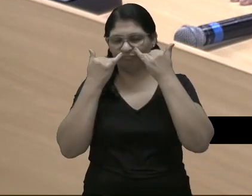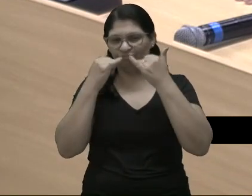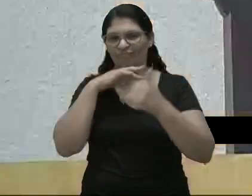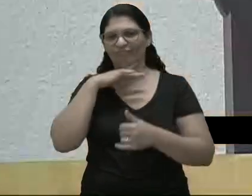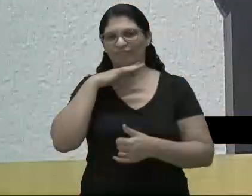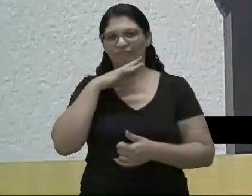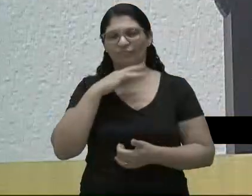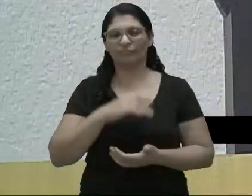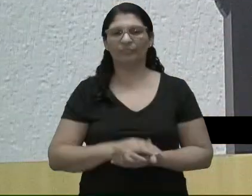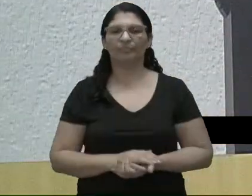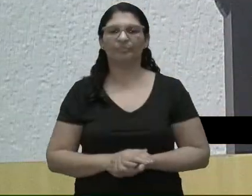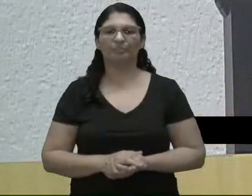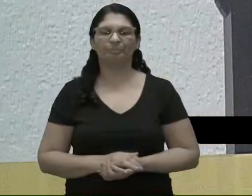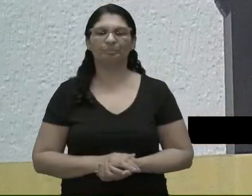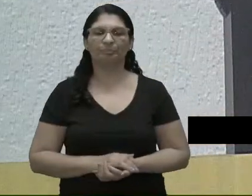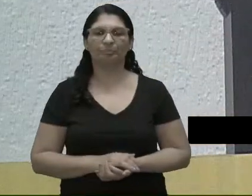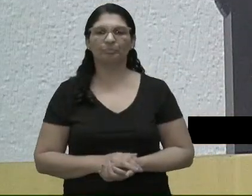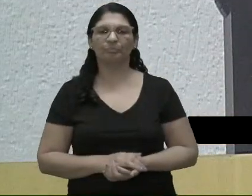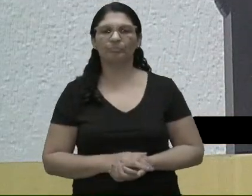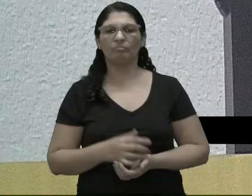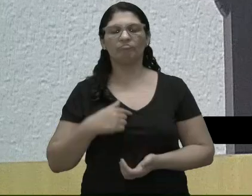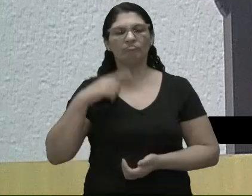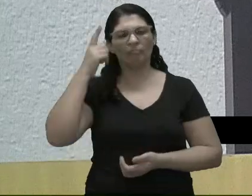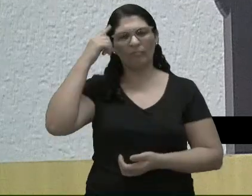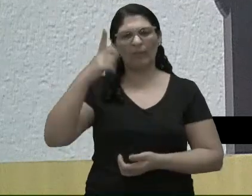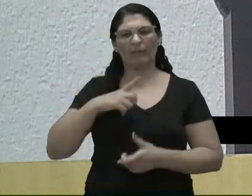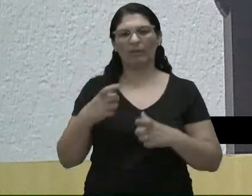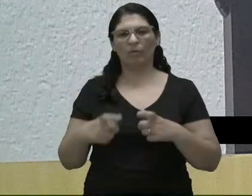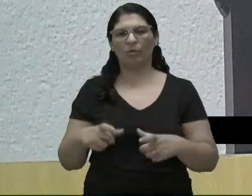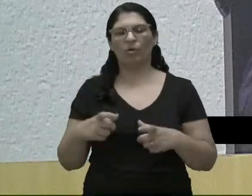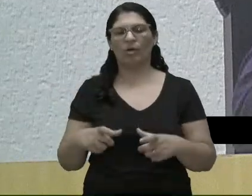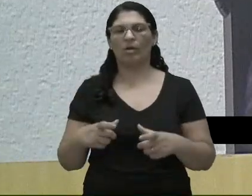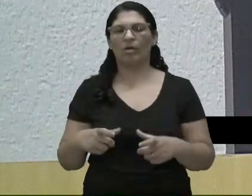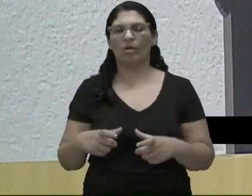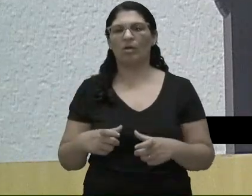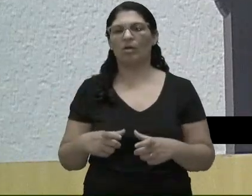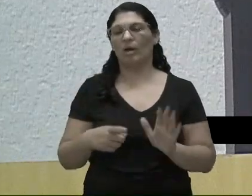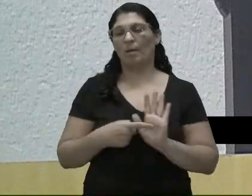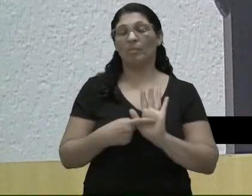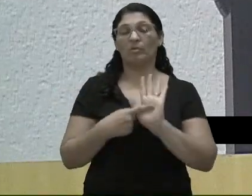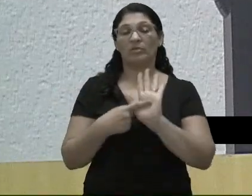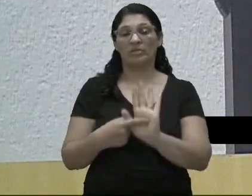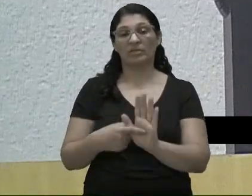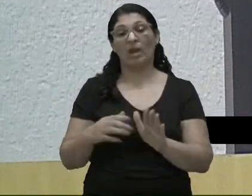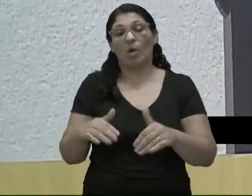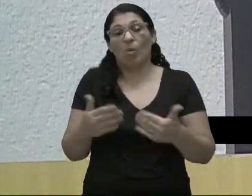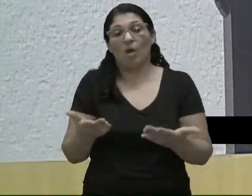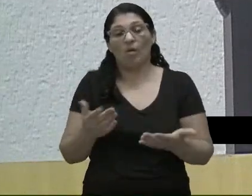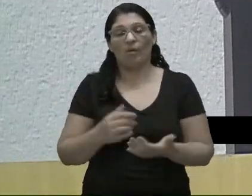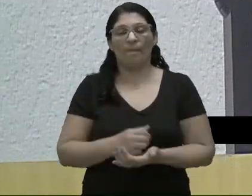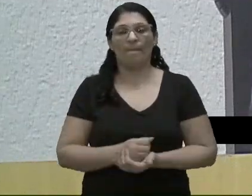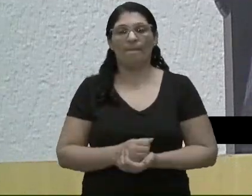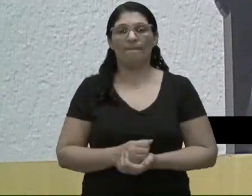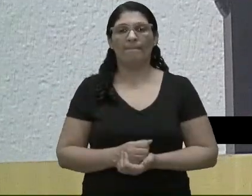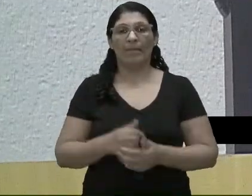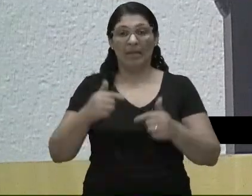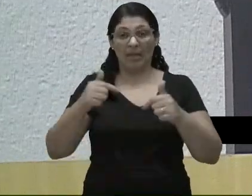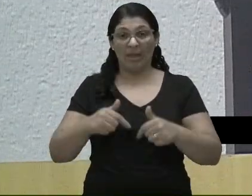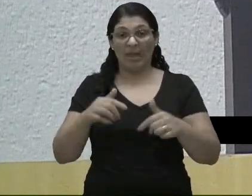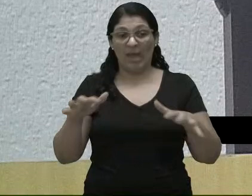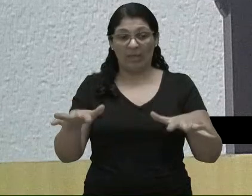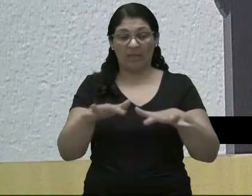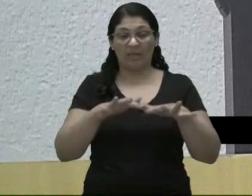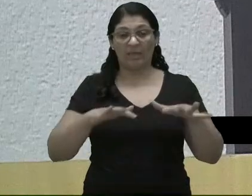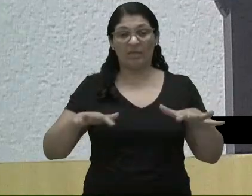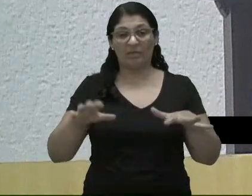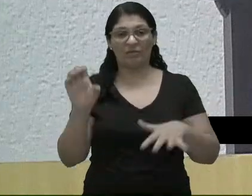eu até mencionar, eu acho que eu tenho um local aqui para poder mencionar. É aqui na região nossa do estado de